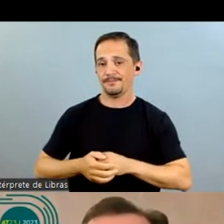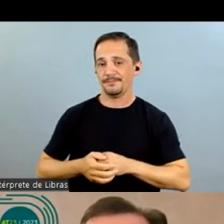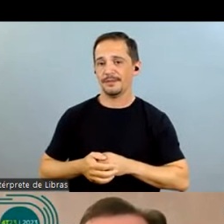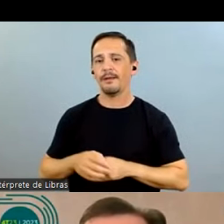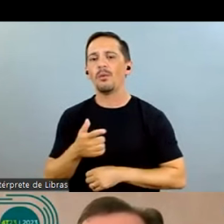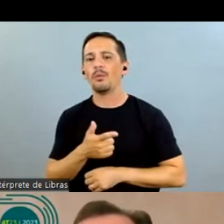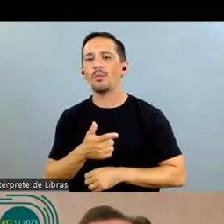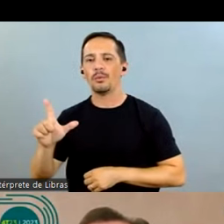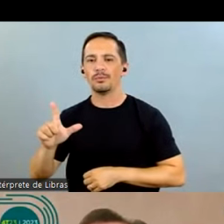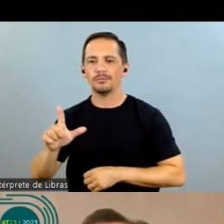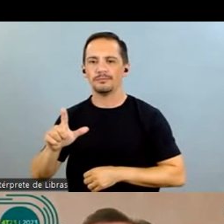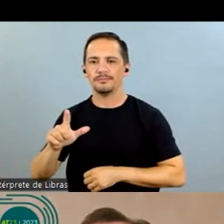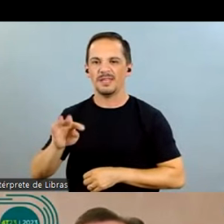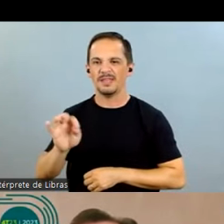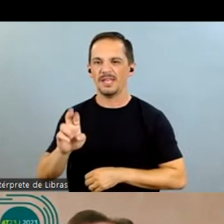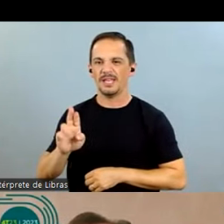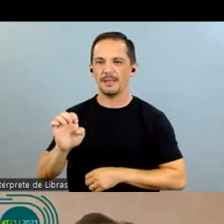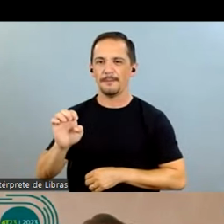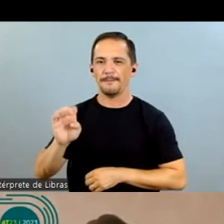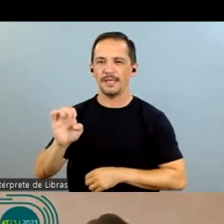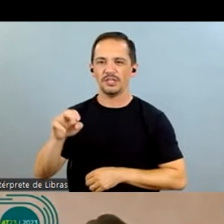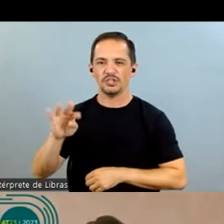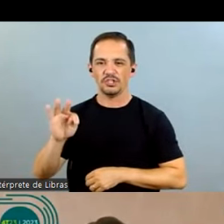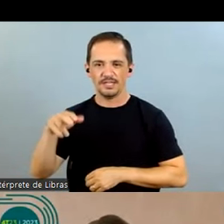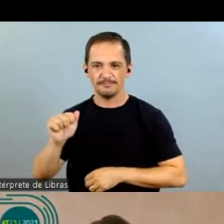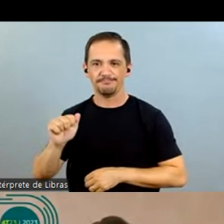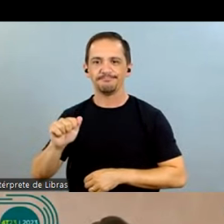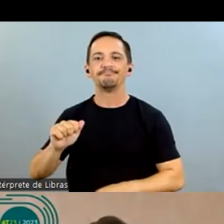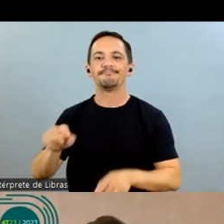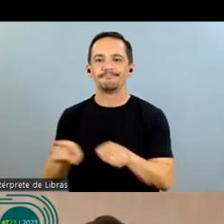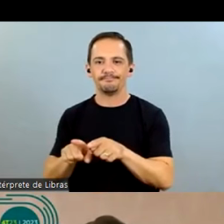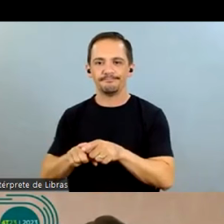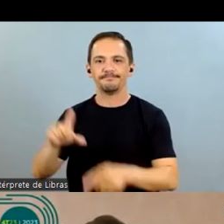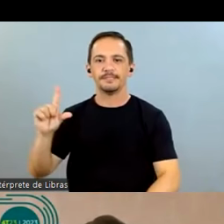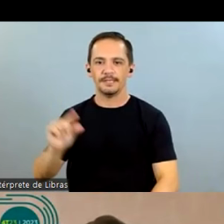40.6 e uma queda aqui de 1% em relação ao terceiro trimestre